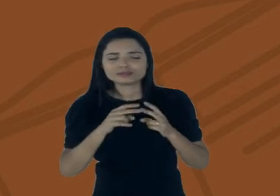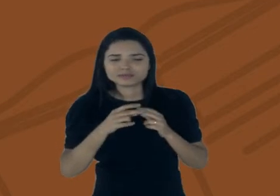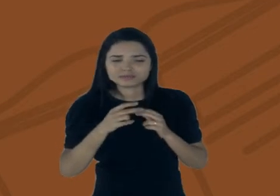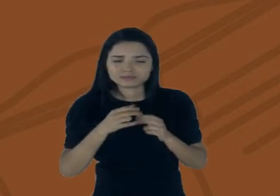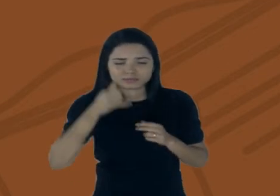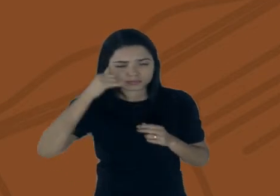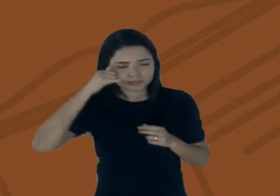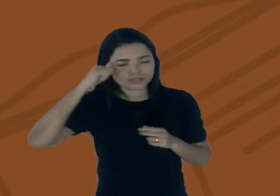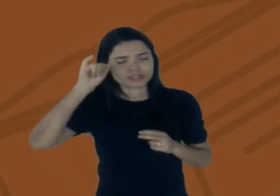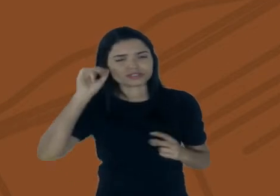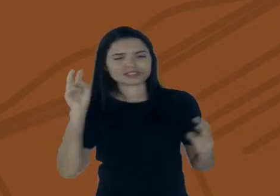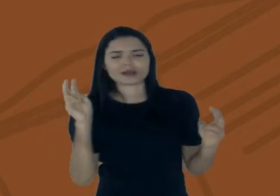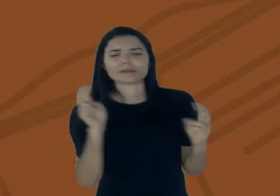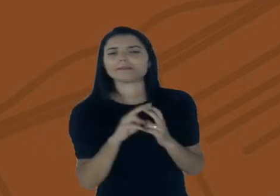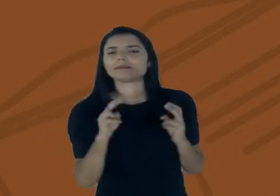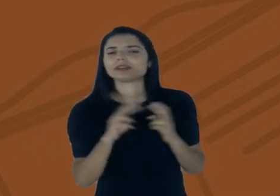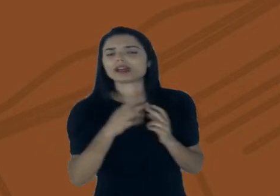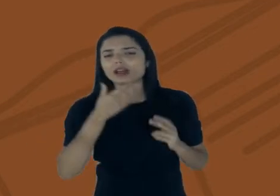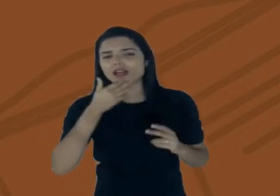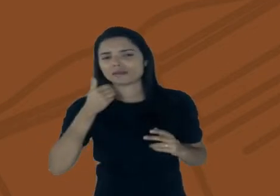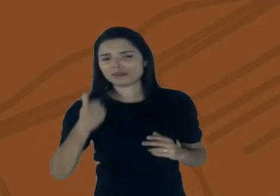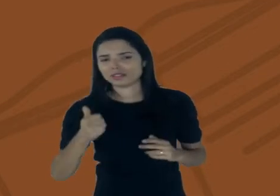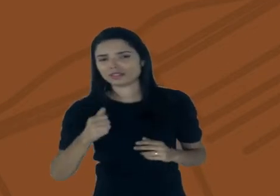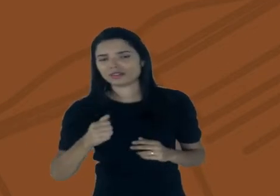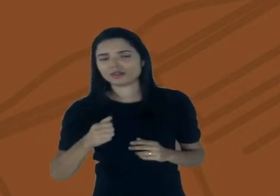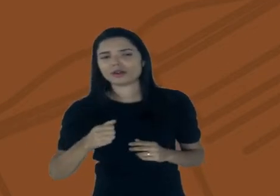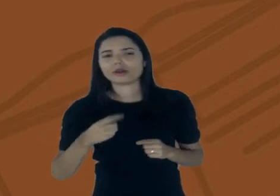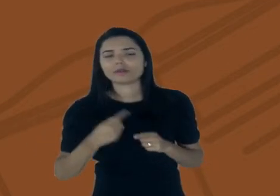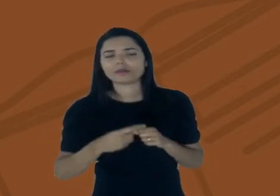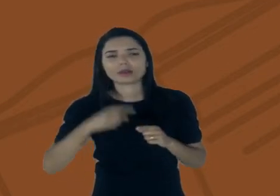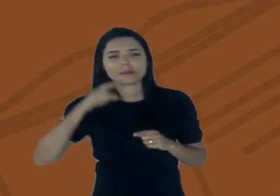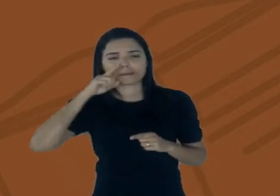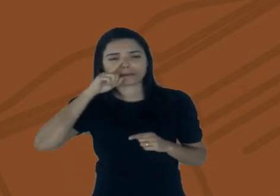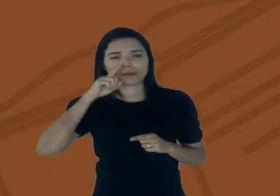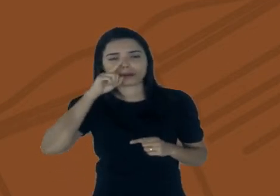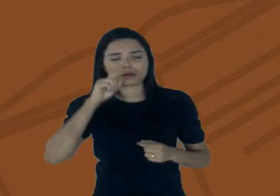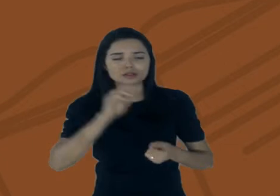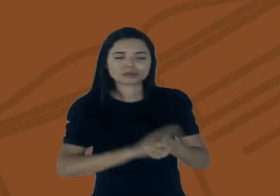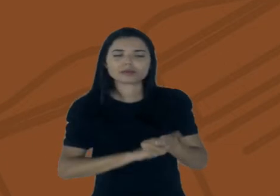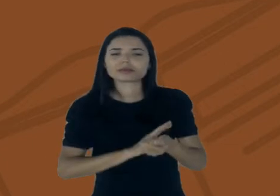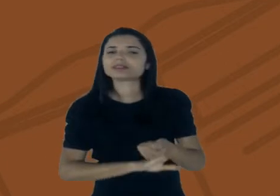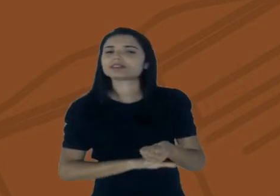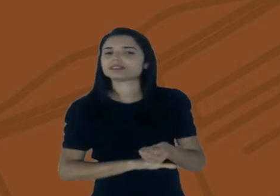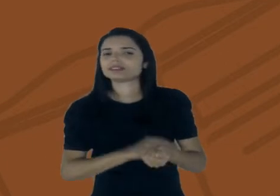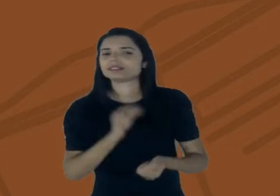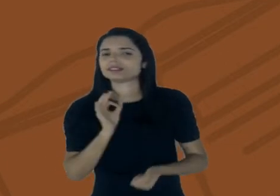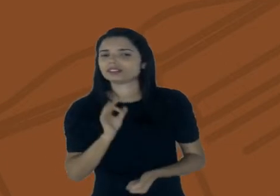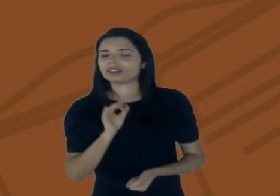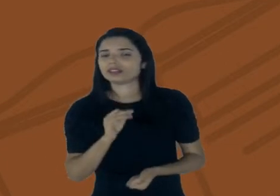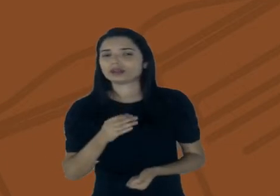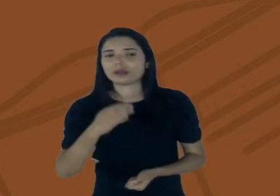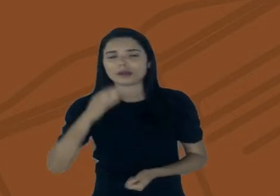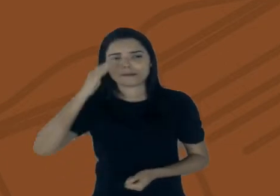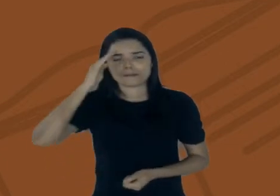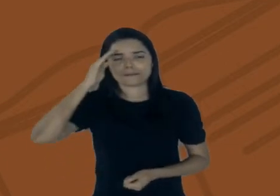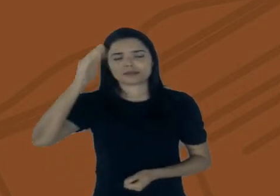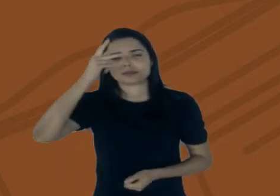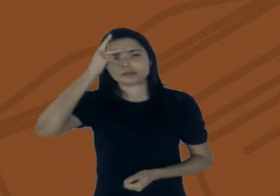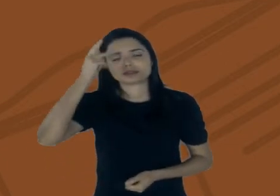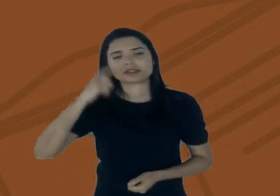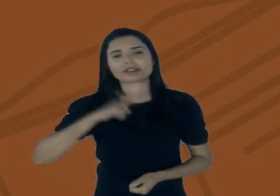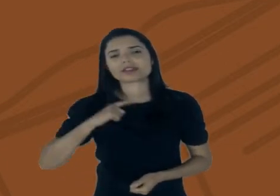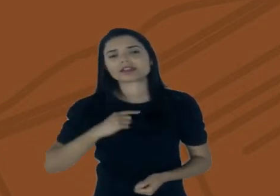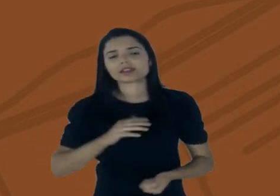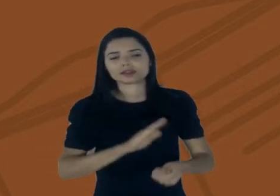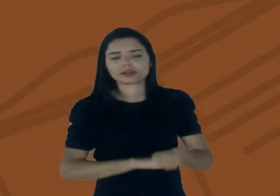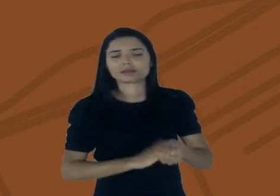a gente não vai estar correndo um risco, né, do aumento da pressão, principalmente as pessoas que são hipertensas. Mas aí a gente observa